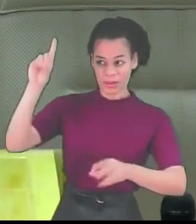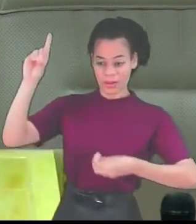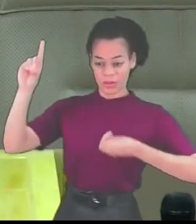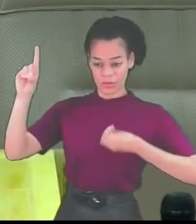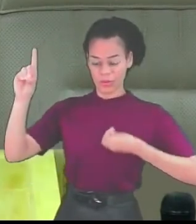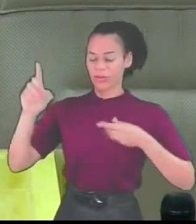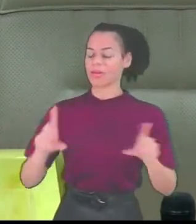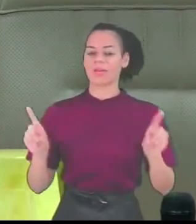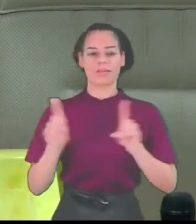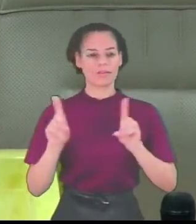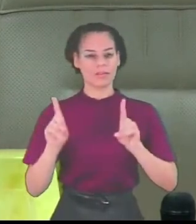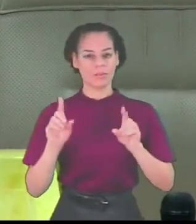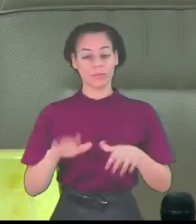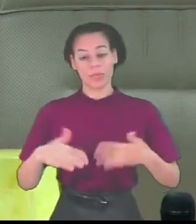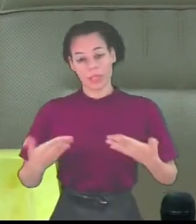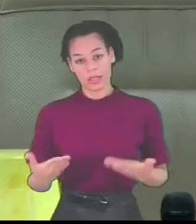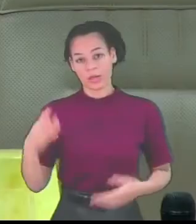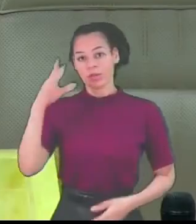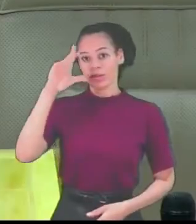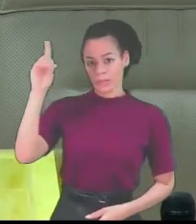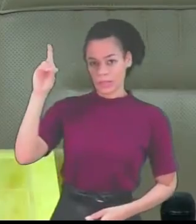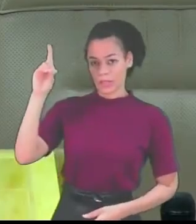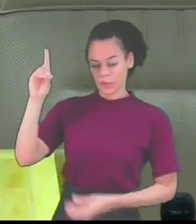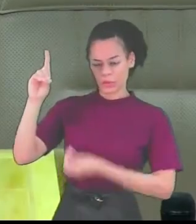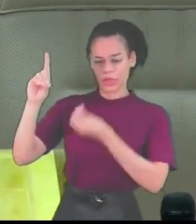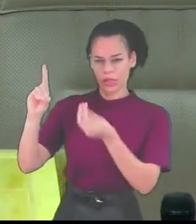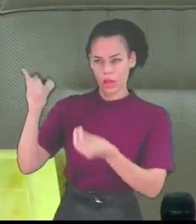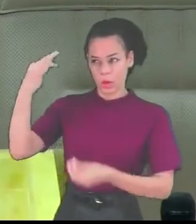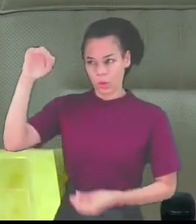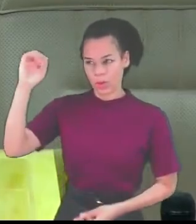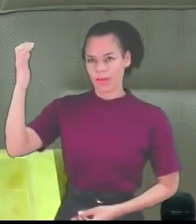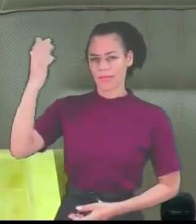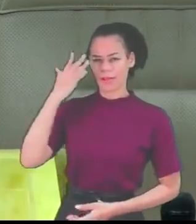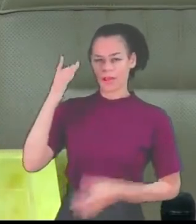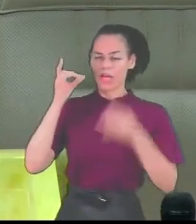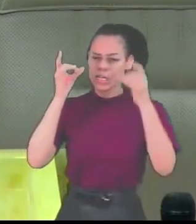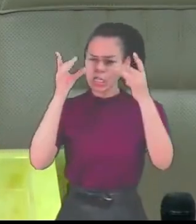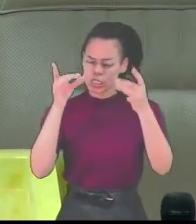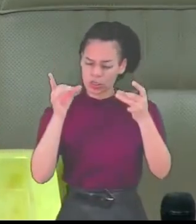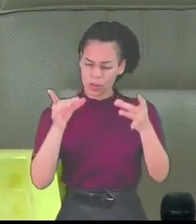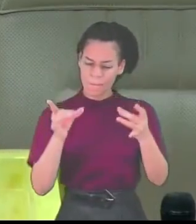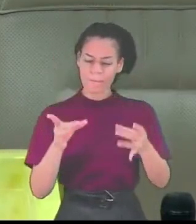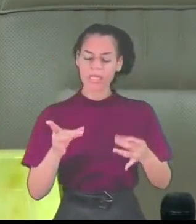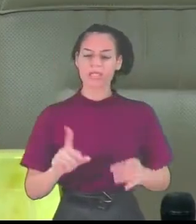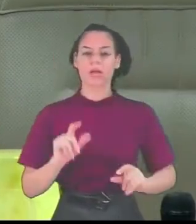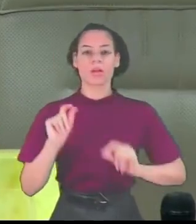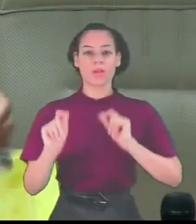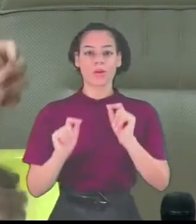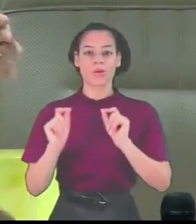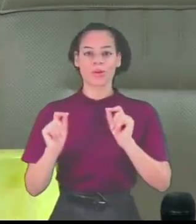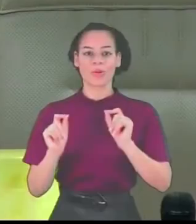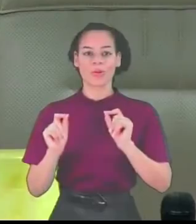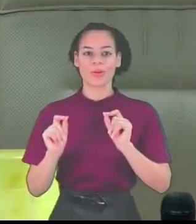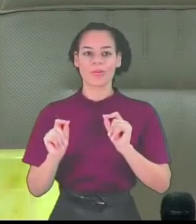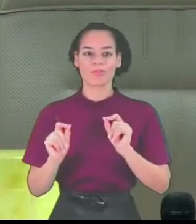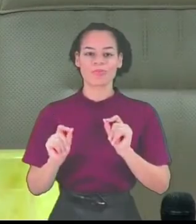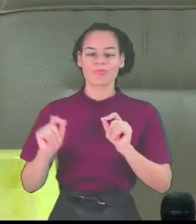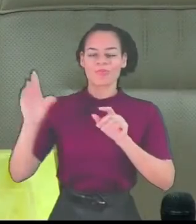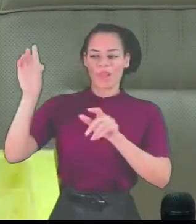Deus e a Deus dar uma revelação especial a sua palavra